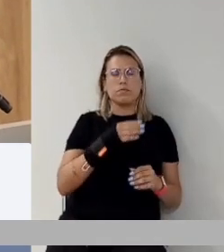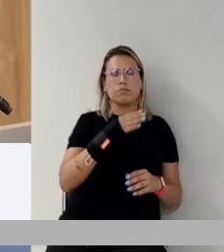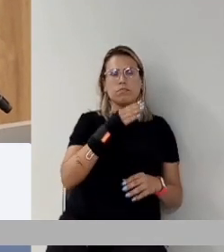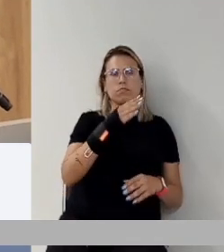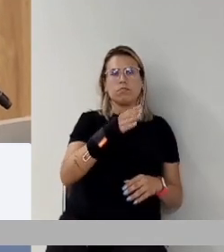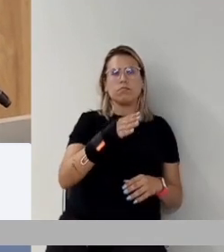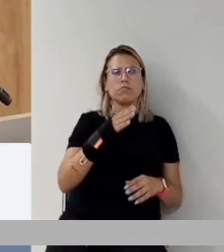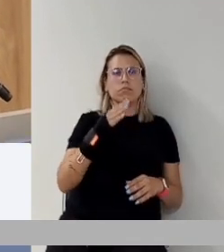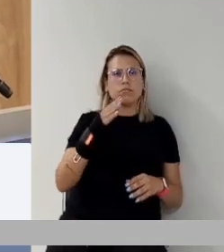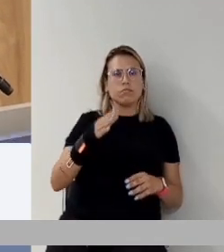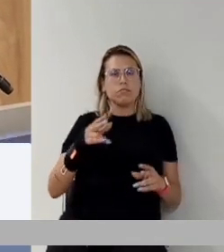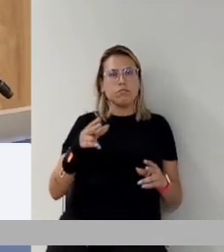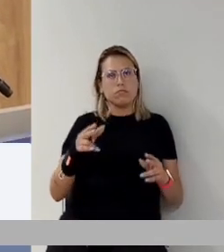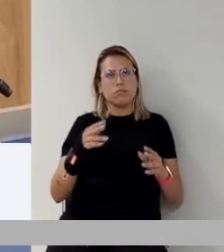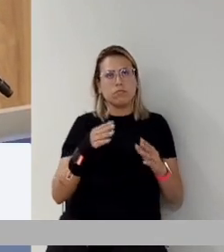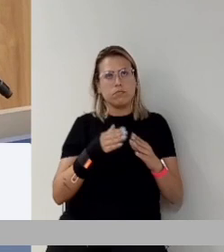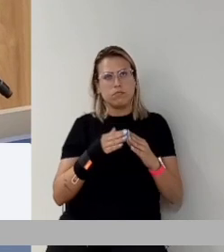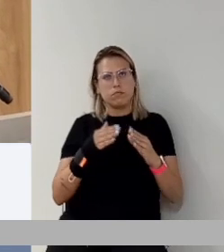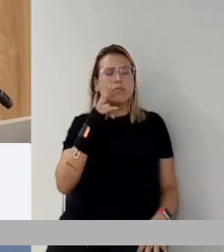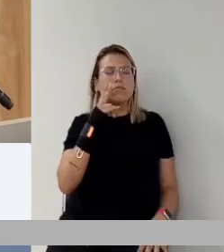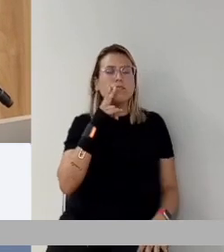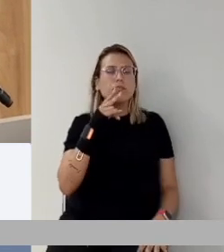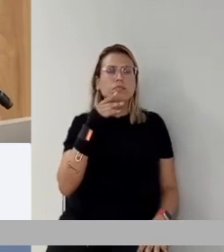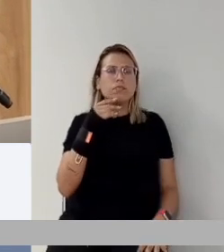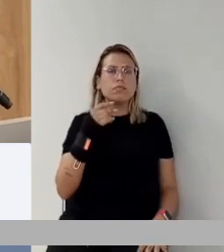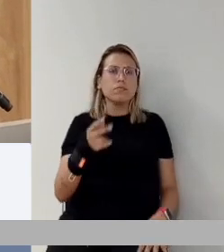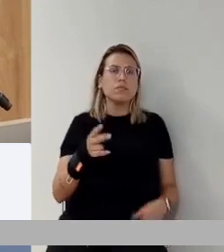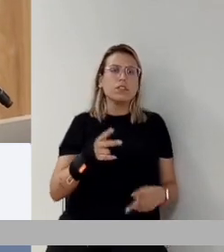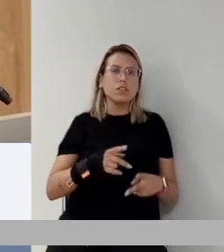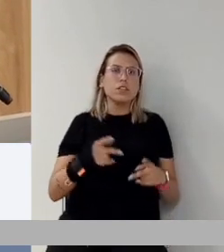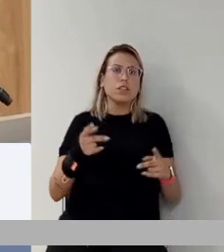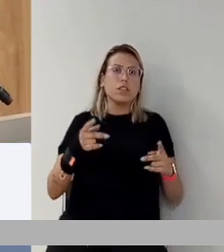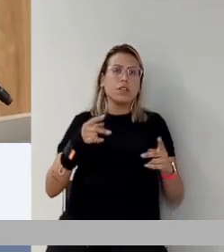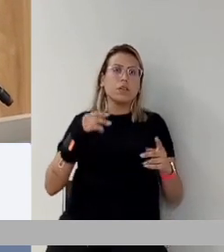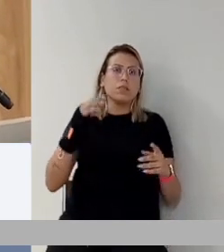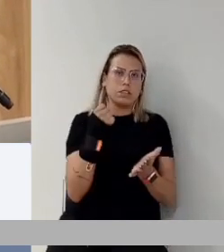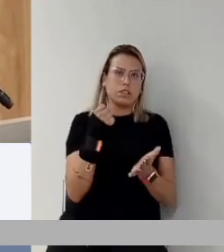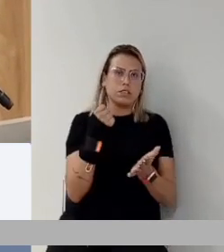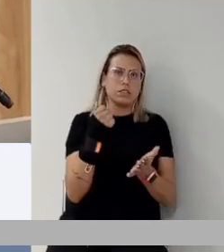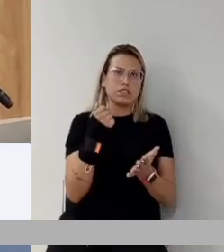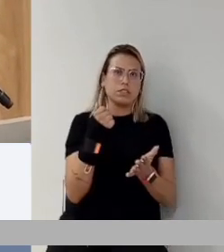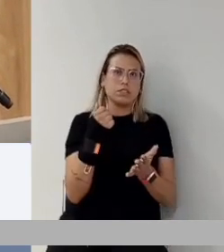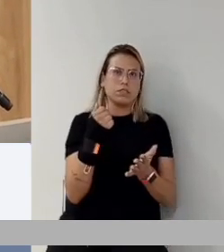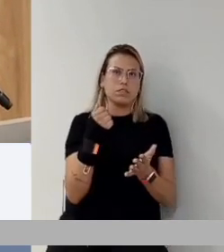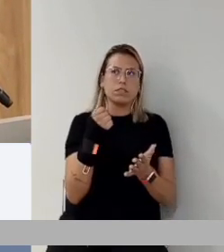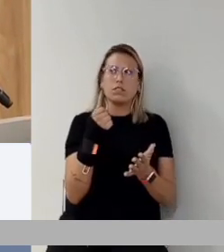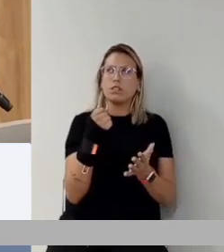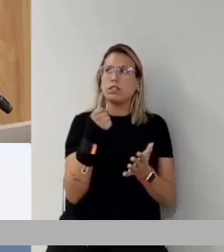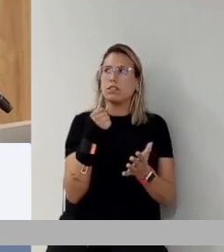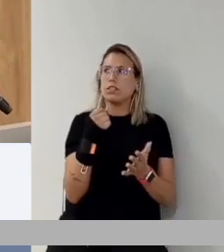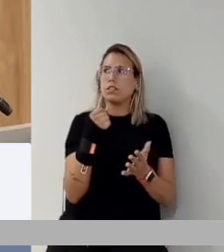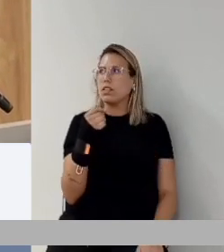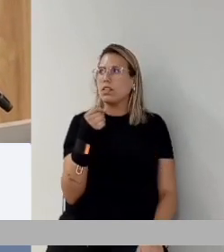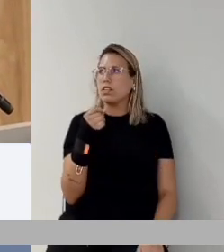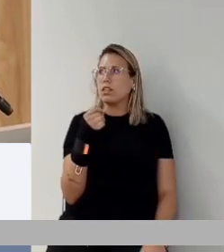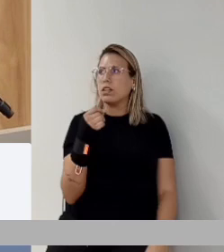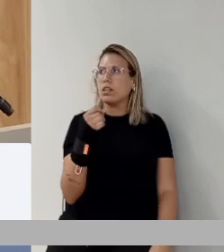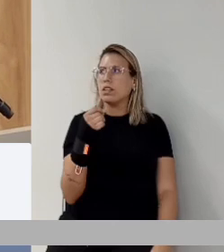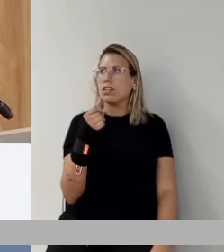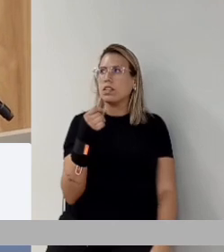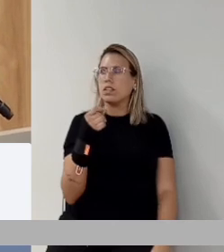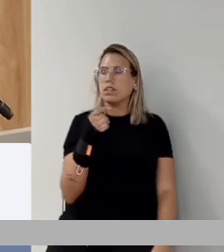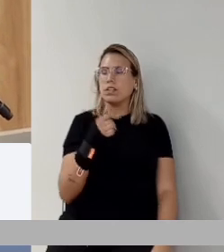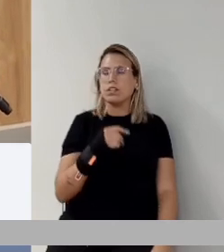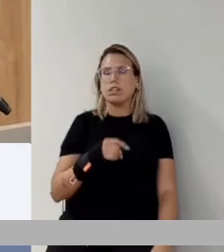povo lembrava Olha então uma ação desse tipo são ações que marcas que marcam né Assim como também aquela Tô terminando né dig